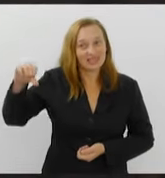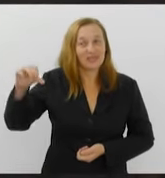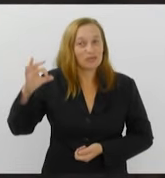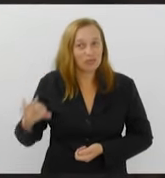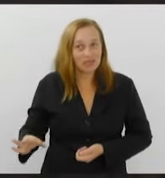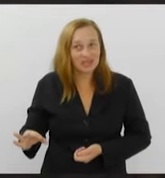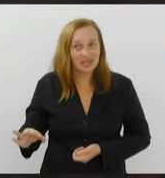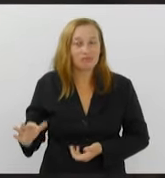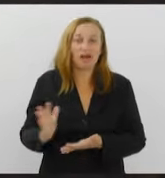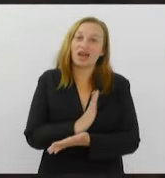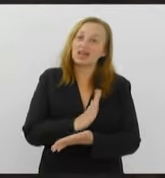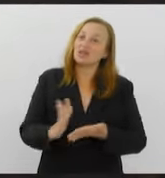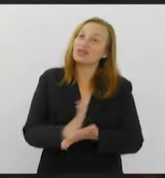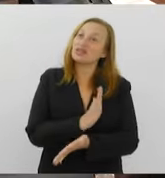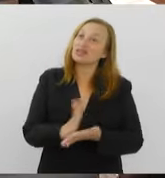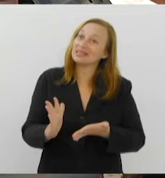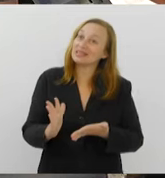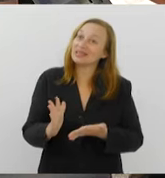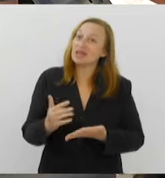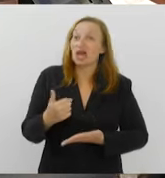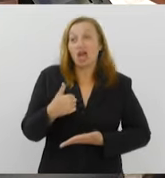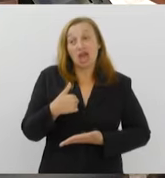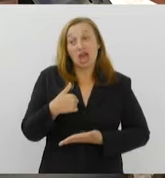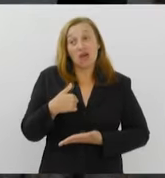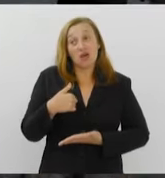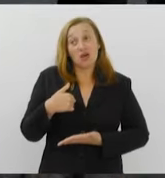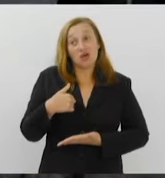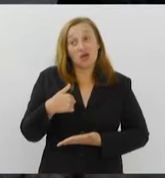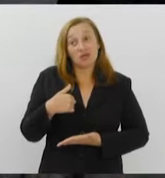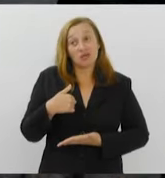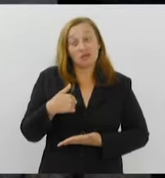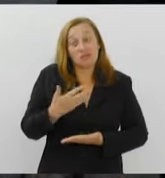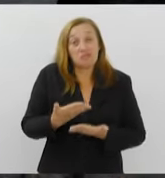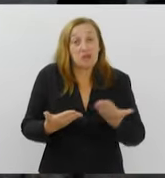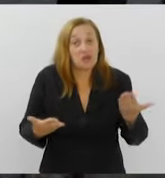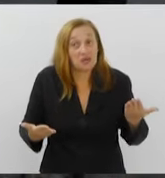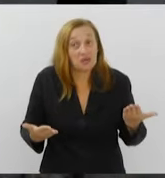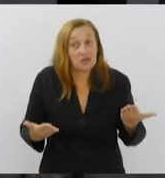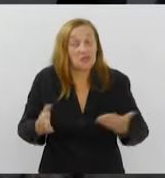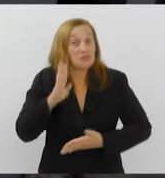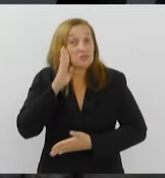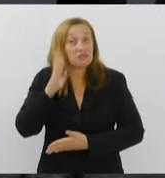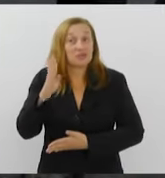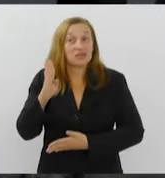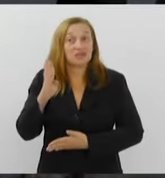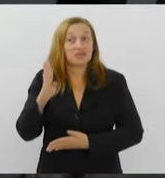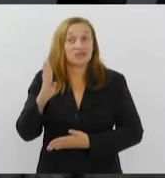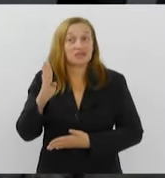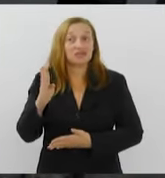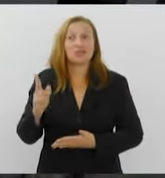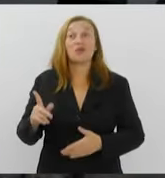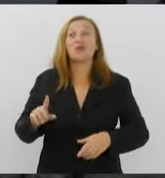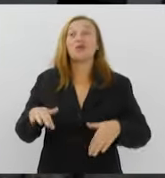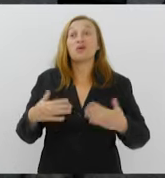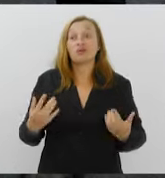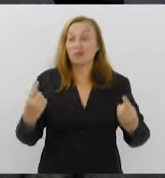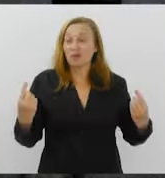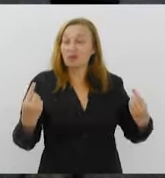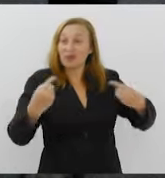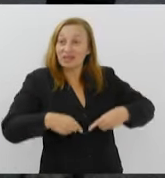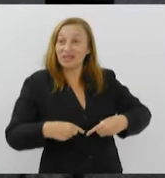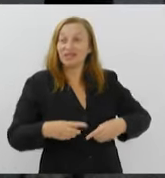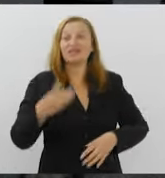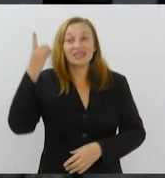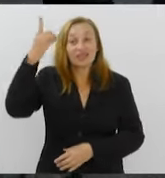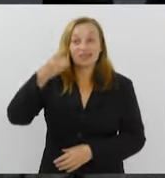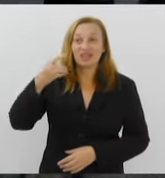99,9% das vezes, eu sou fortemente derrotado. Principalmente quando a competição é com o deputado